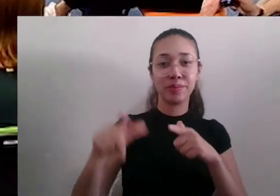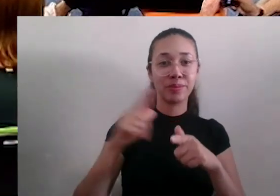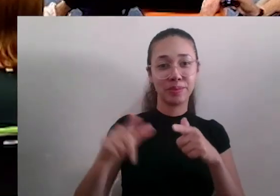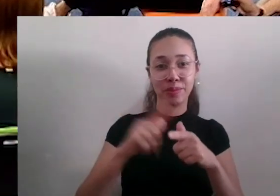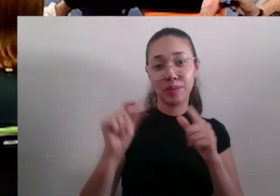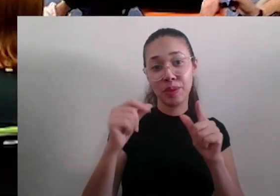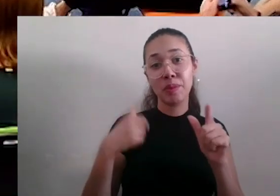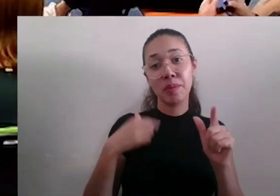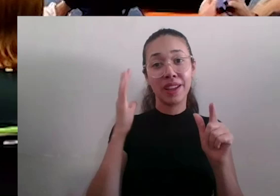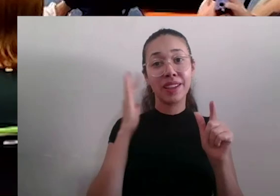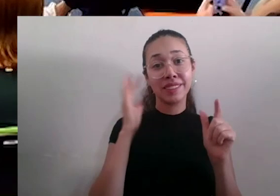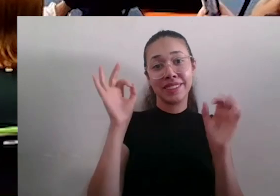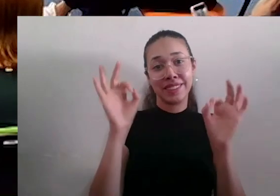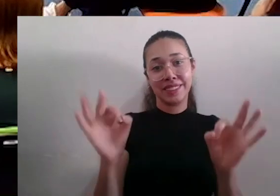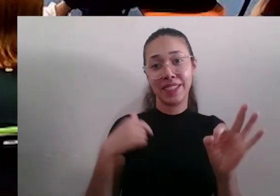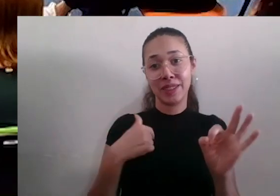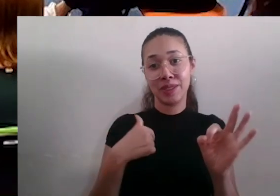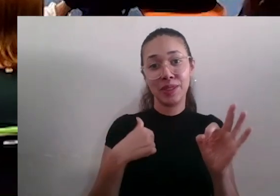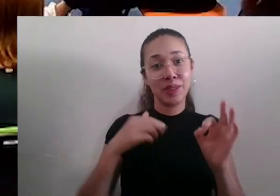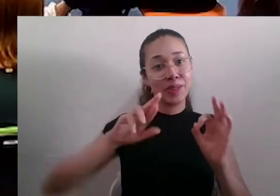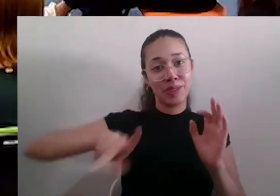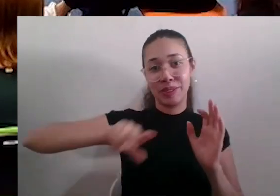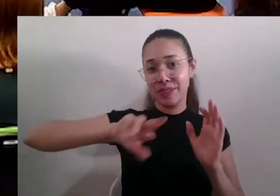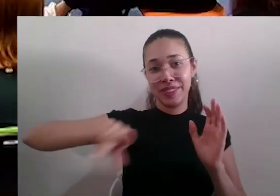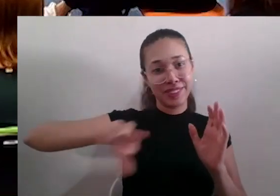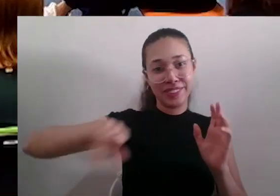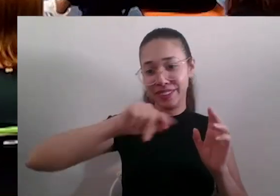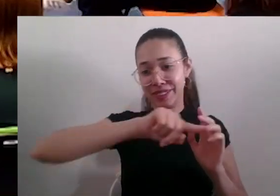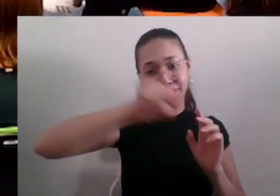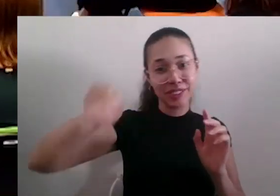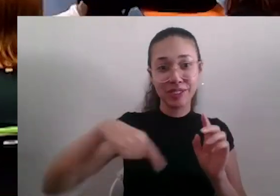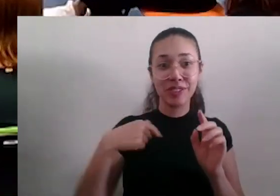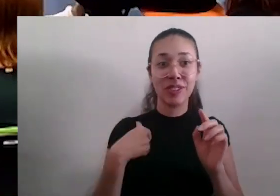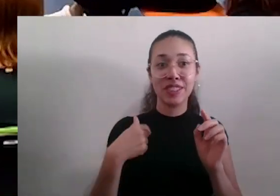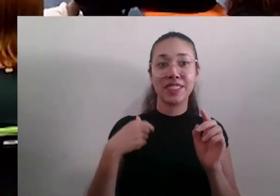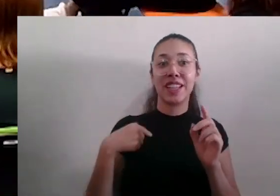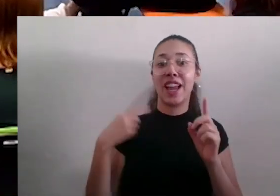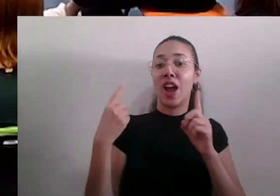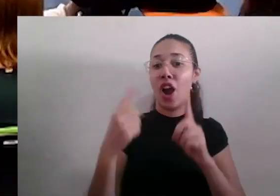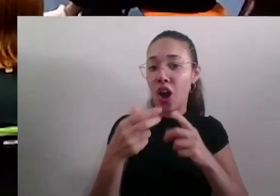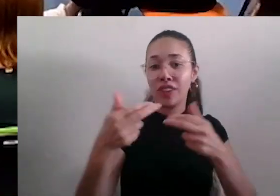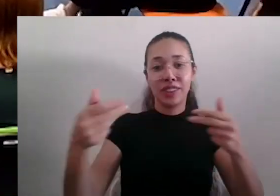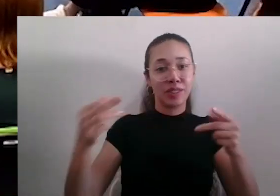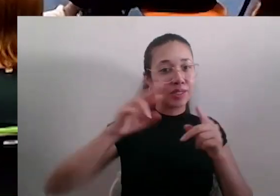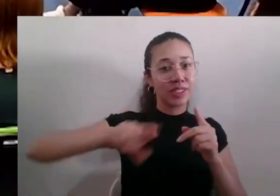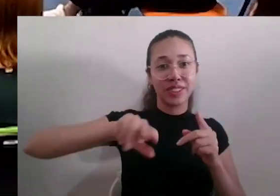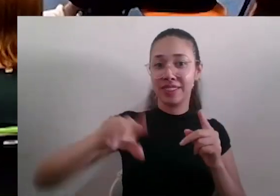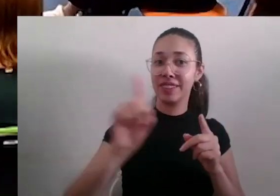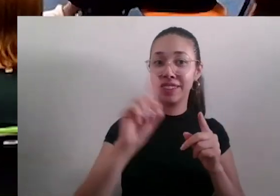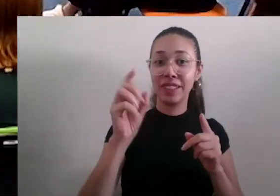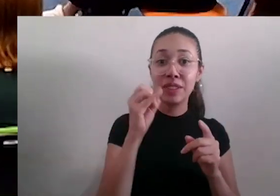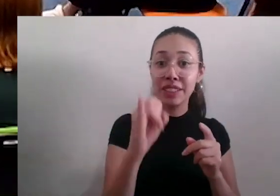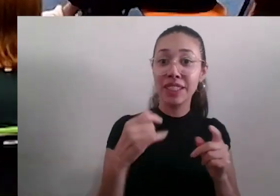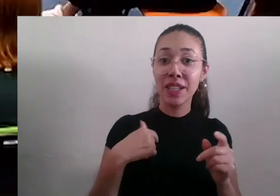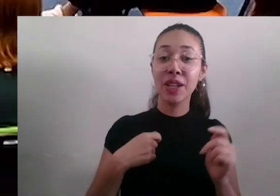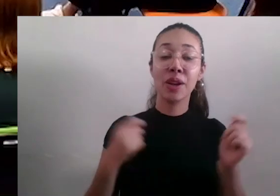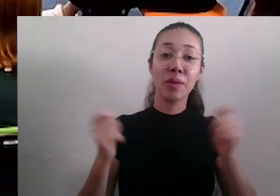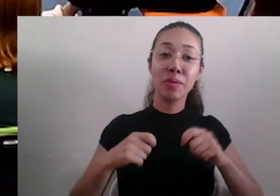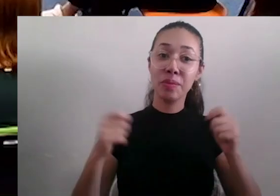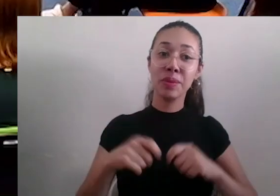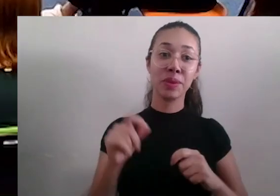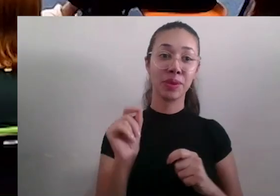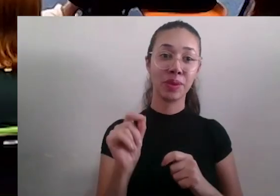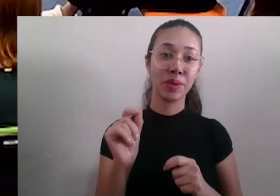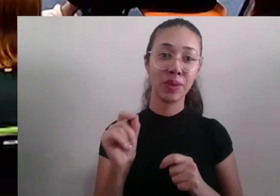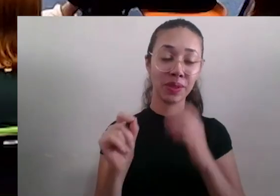quero ter nada a ver com vocês nunca na minha vida não se eu puder passar a vida inteira sem ter que